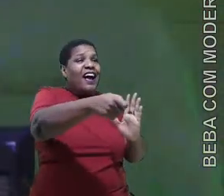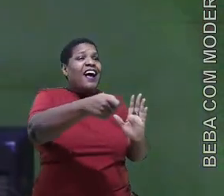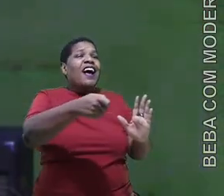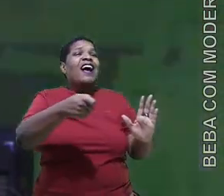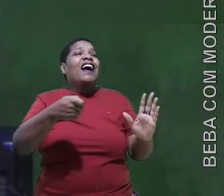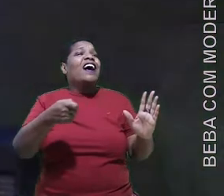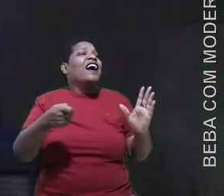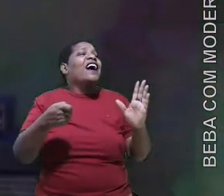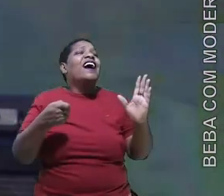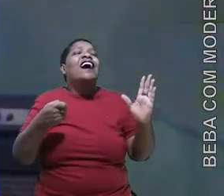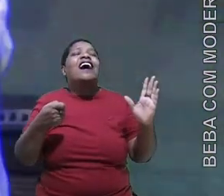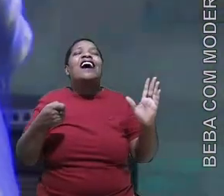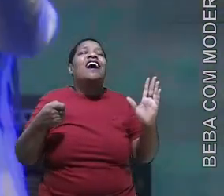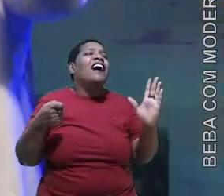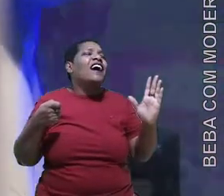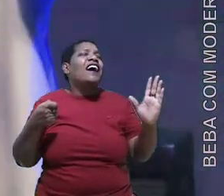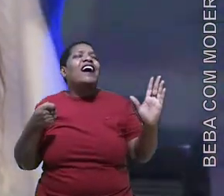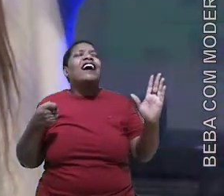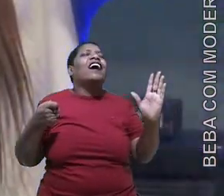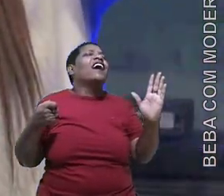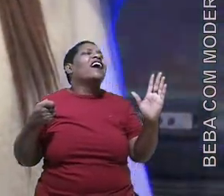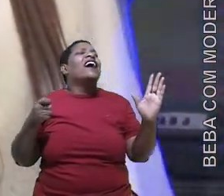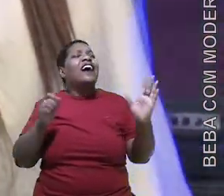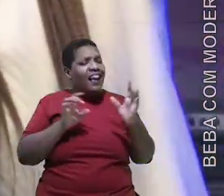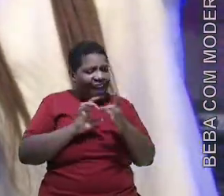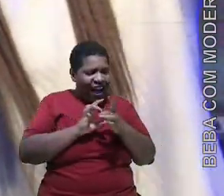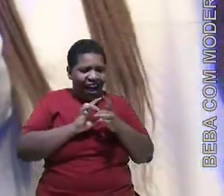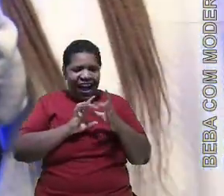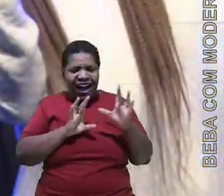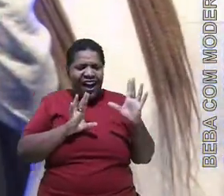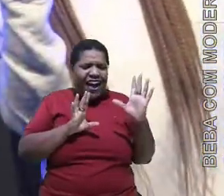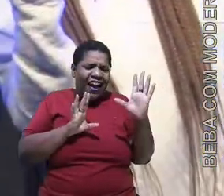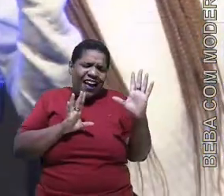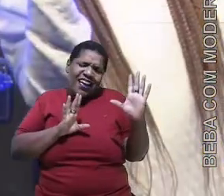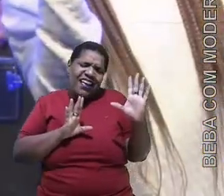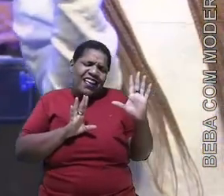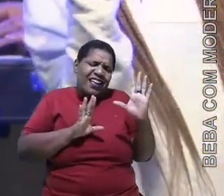eu já vi